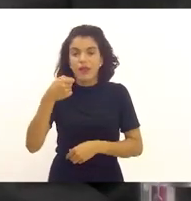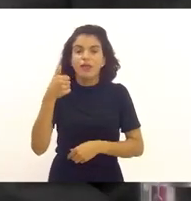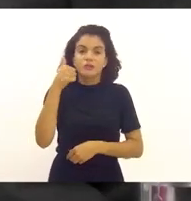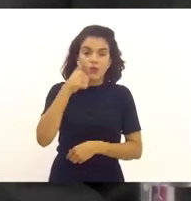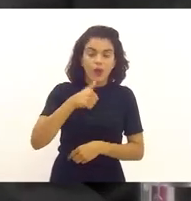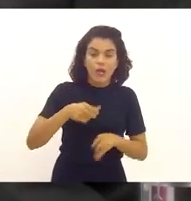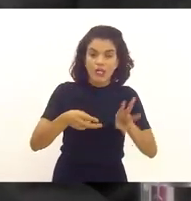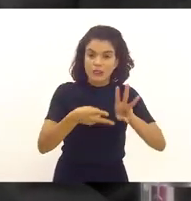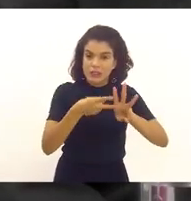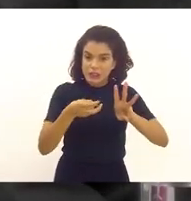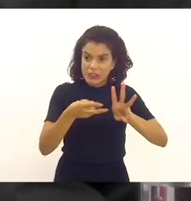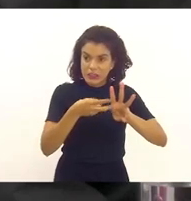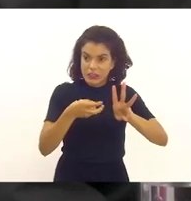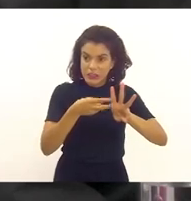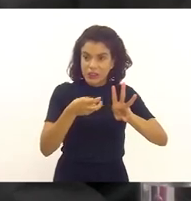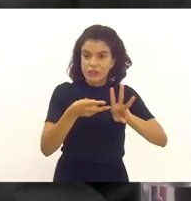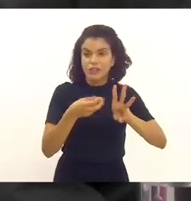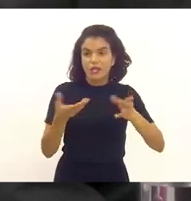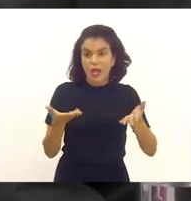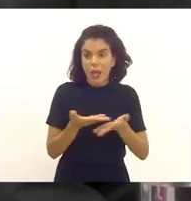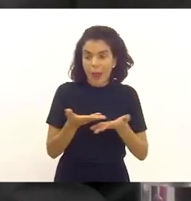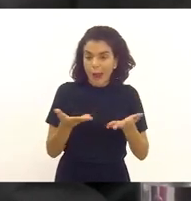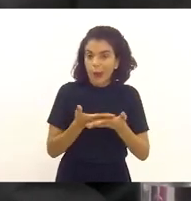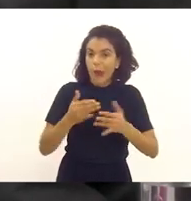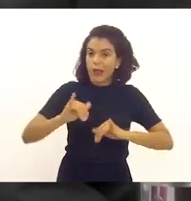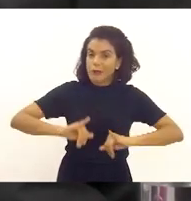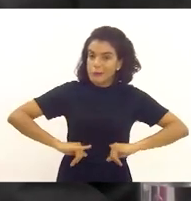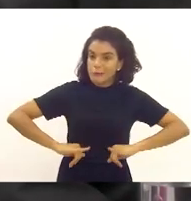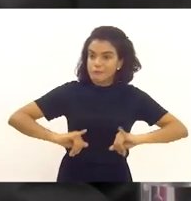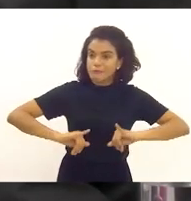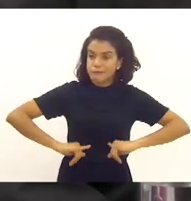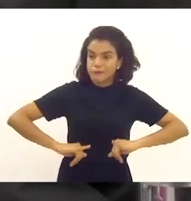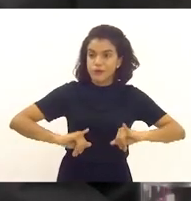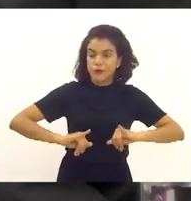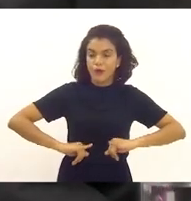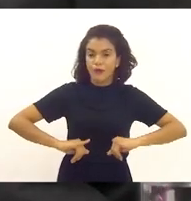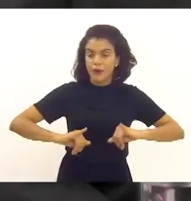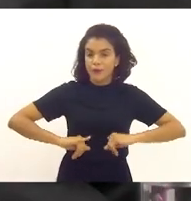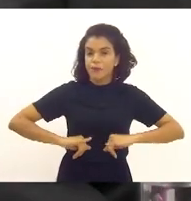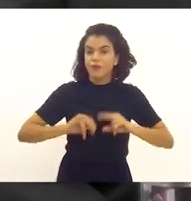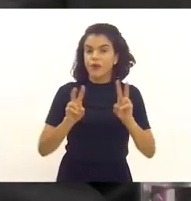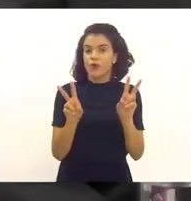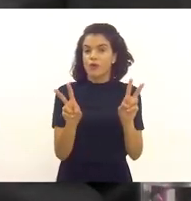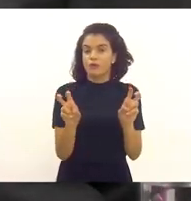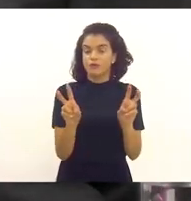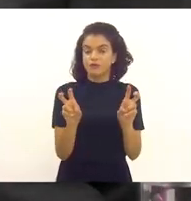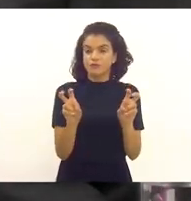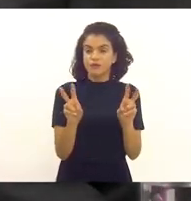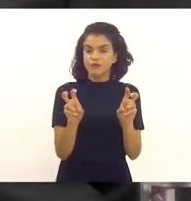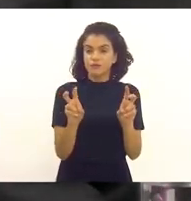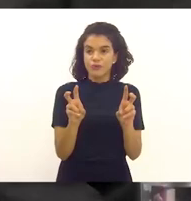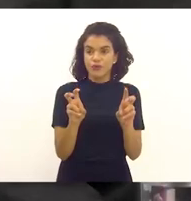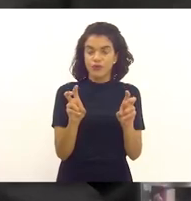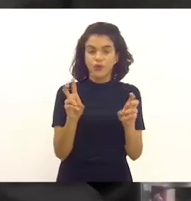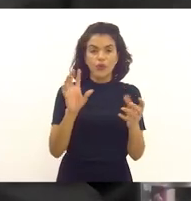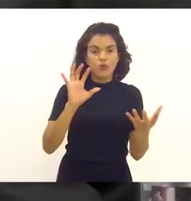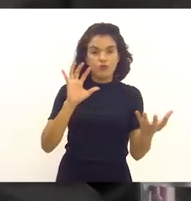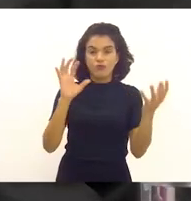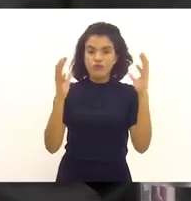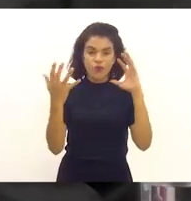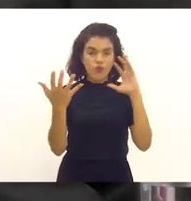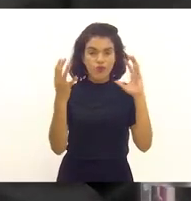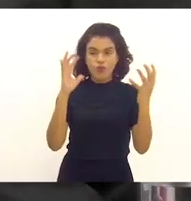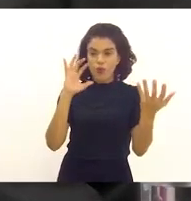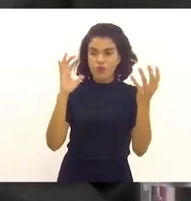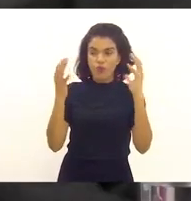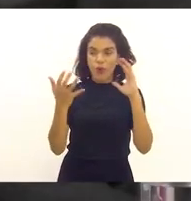mulheres indígenas que agora estão sofrendo sofrendo enormemente com a questão do aquecimento global e